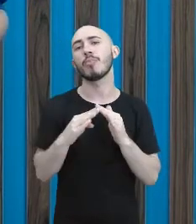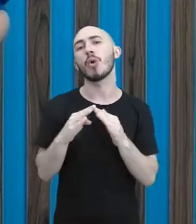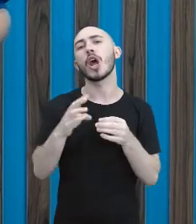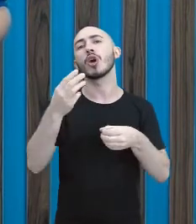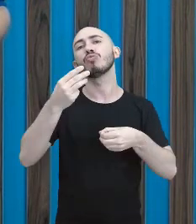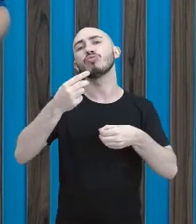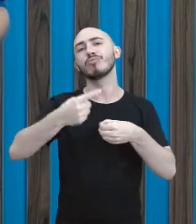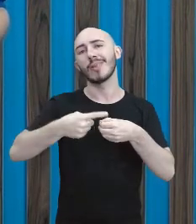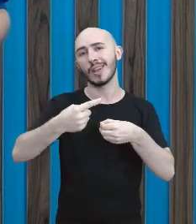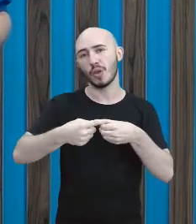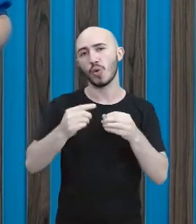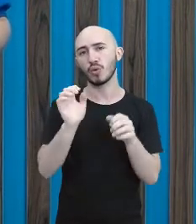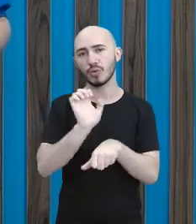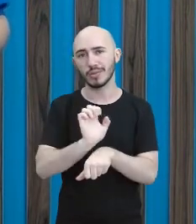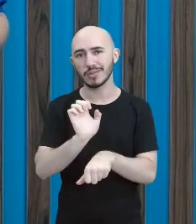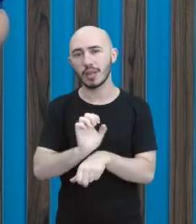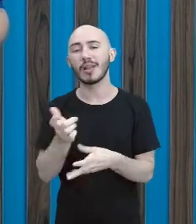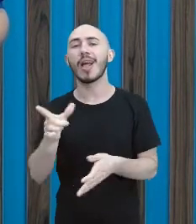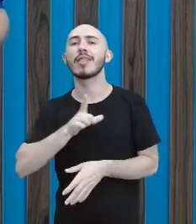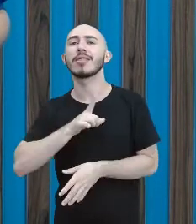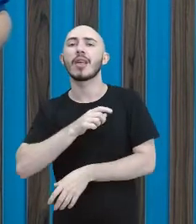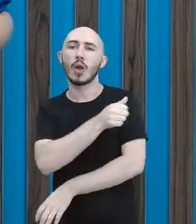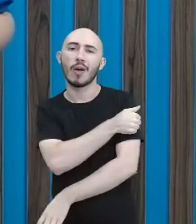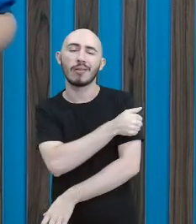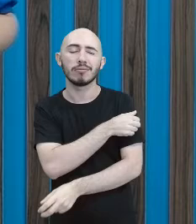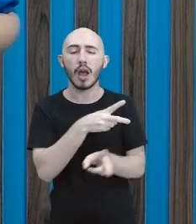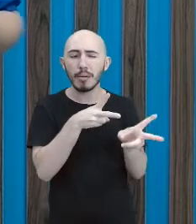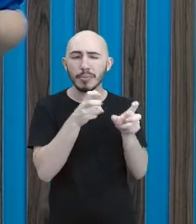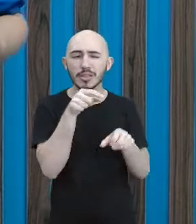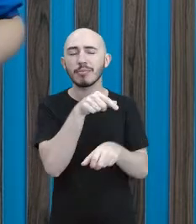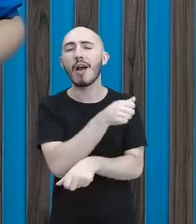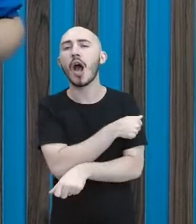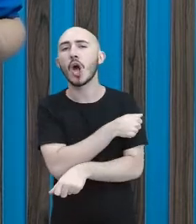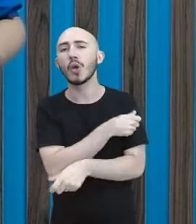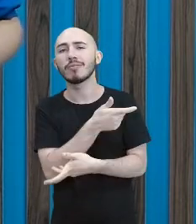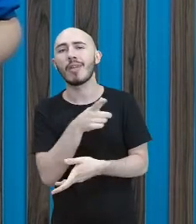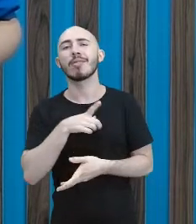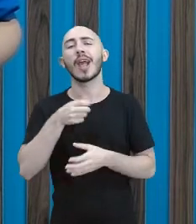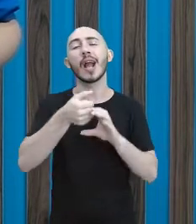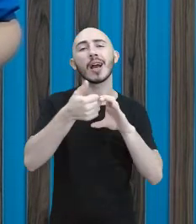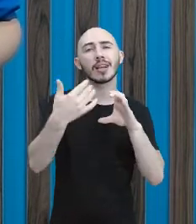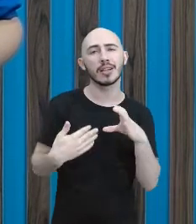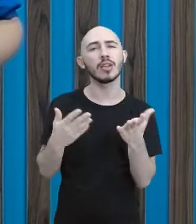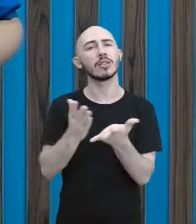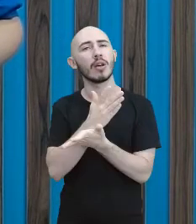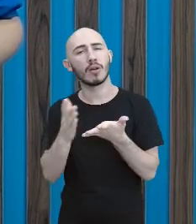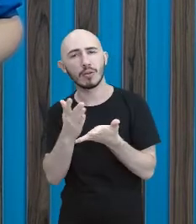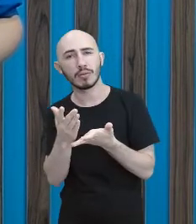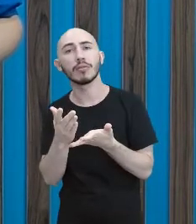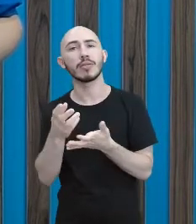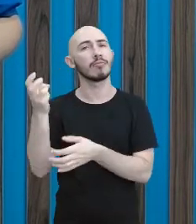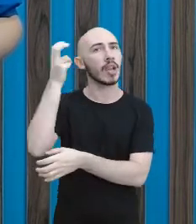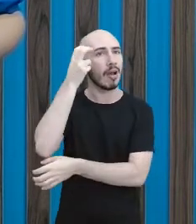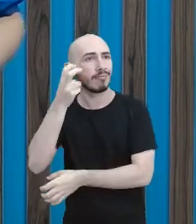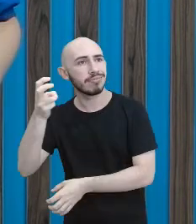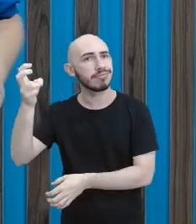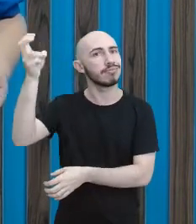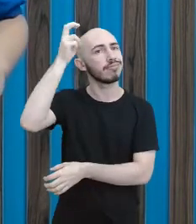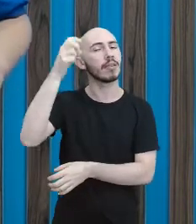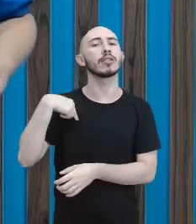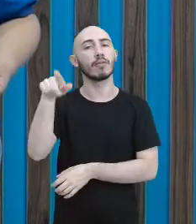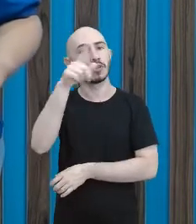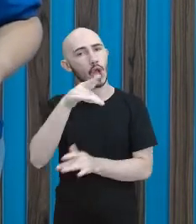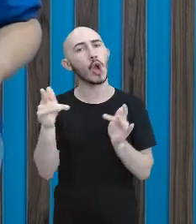estado e tem esse estudante, percebeu que o estudante na sua escola tem algumas características de altas habilidades,